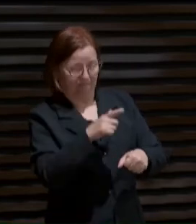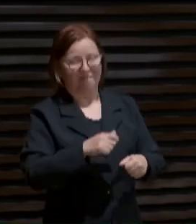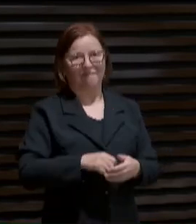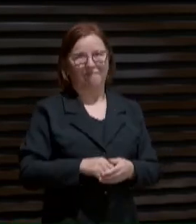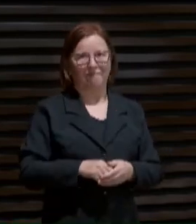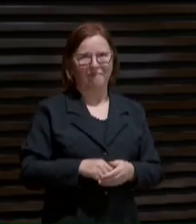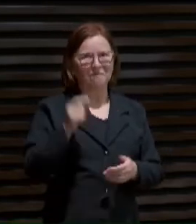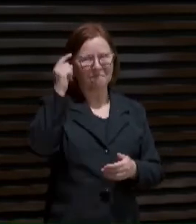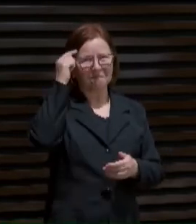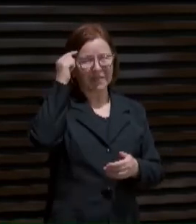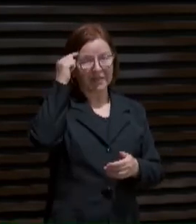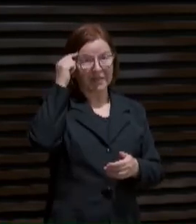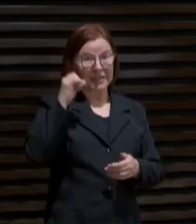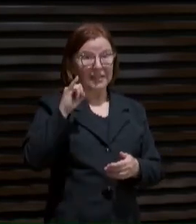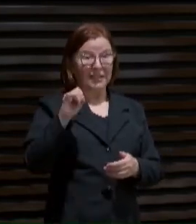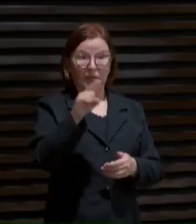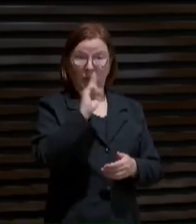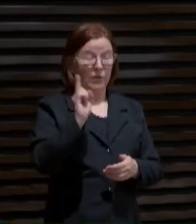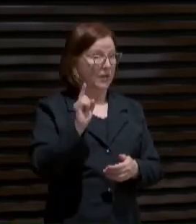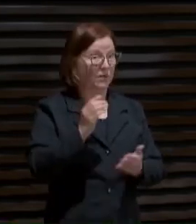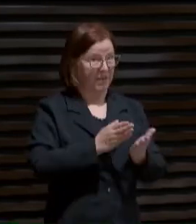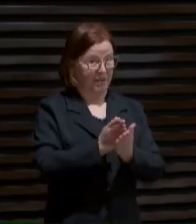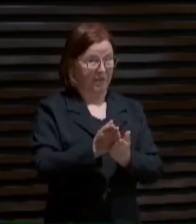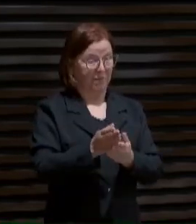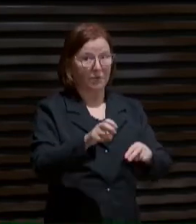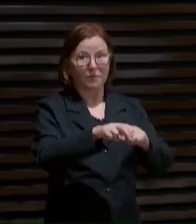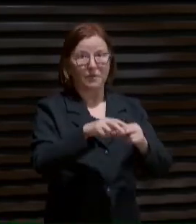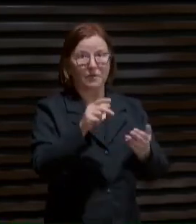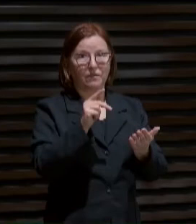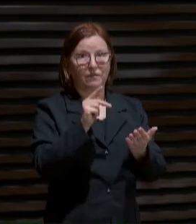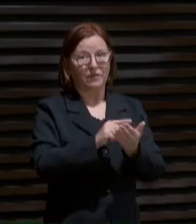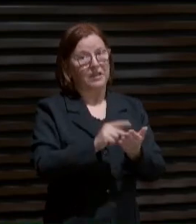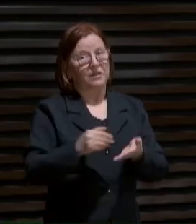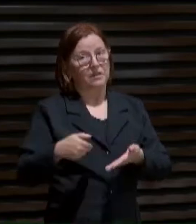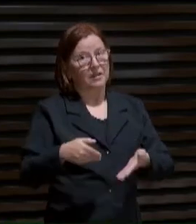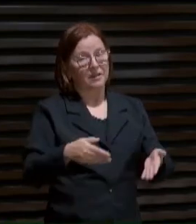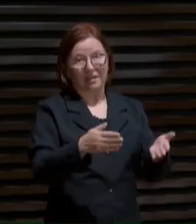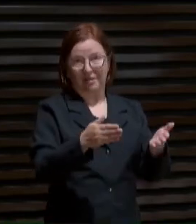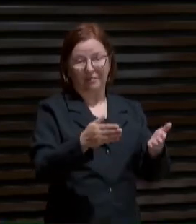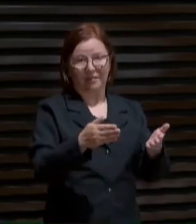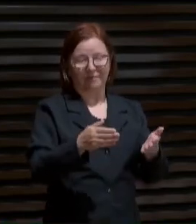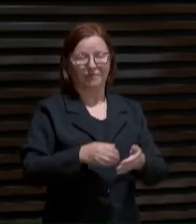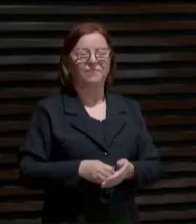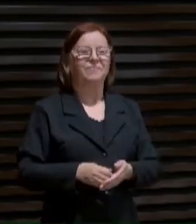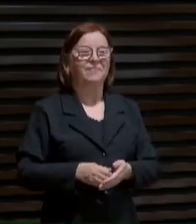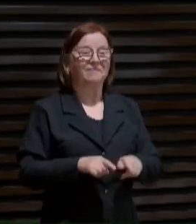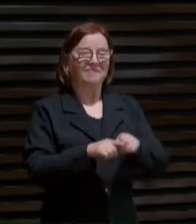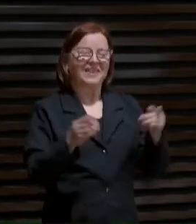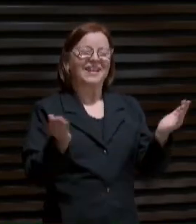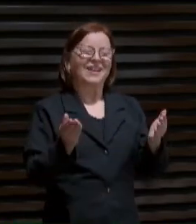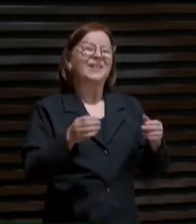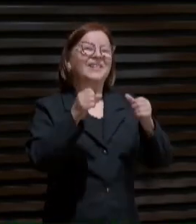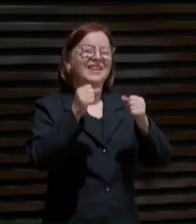verdadeiro caminho pela verdadeira a pessoa o filho de Deus nós temos ousadia Agora sim para entrar no santo dos santos na